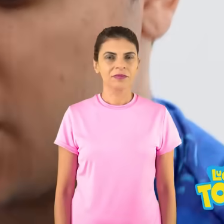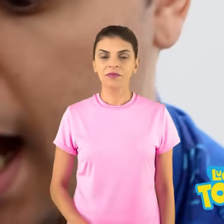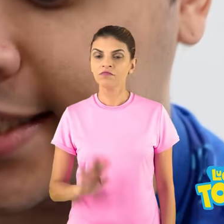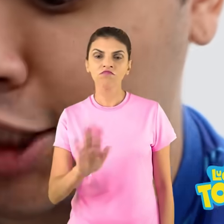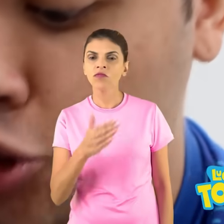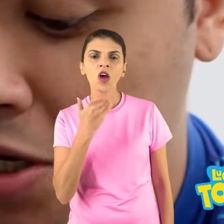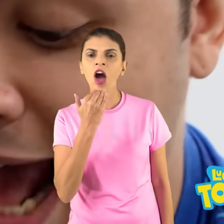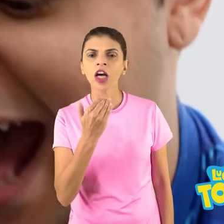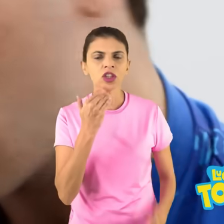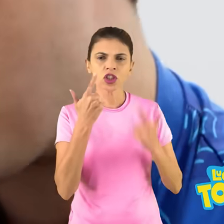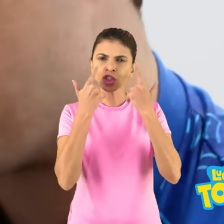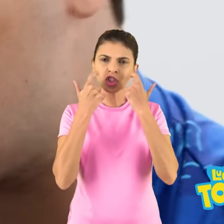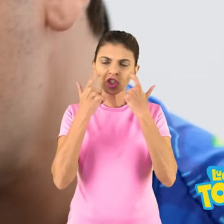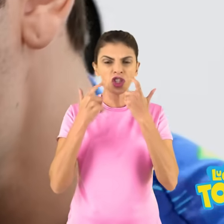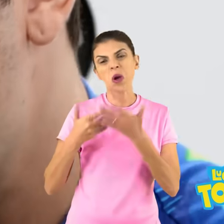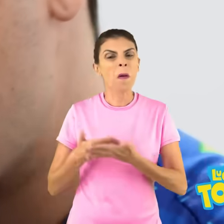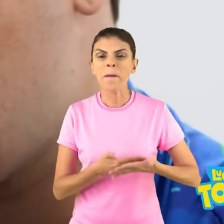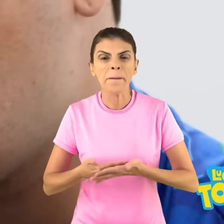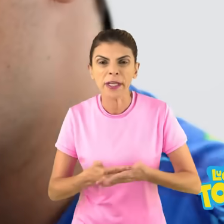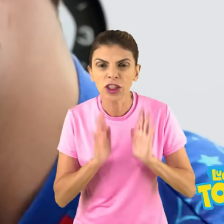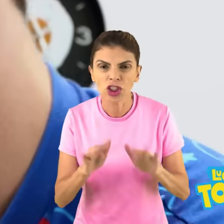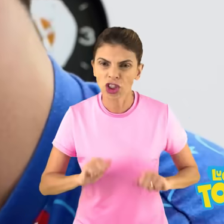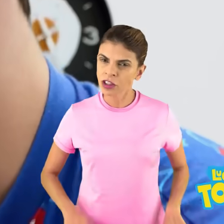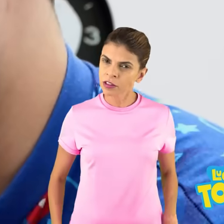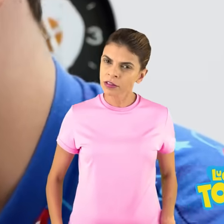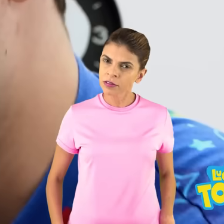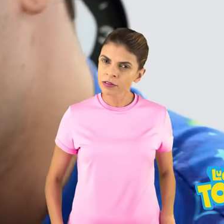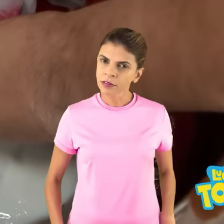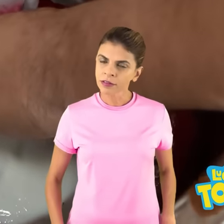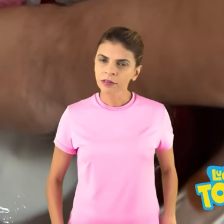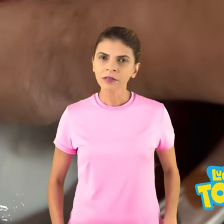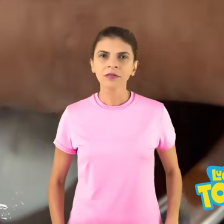Não adianta chorar, bebejinha.